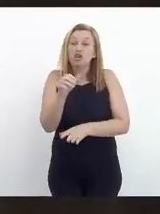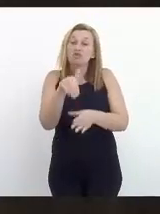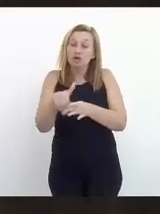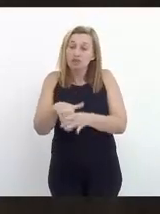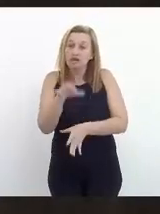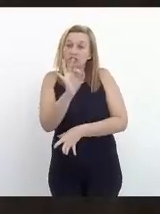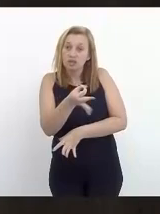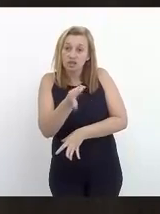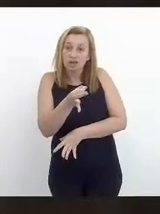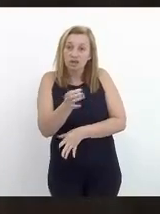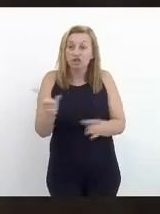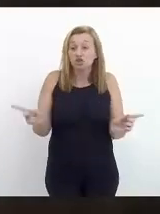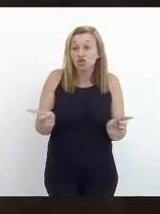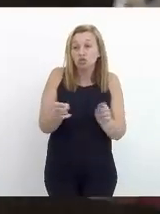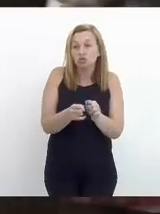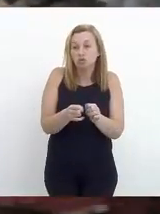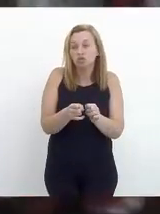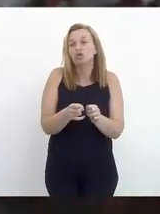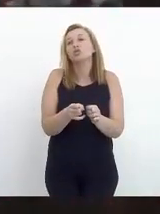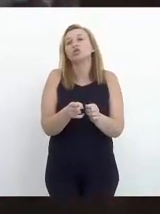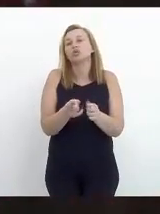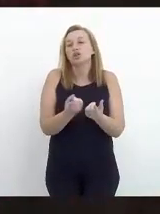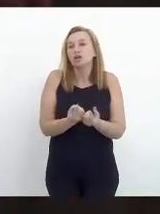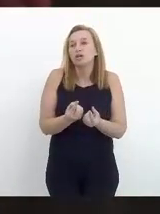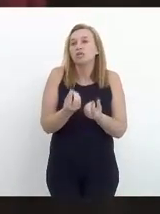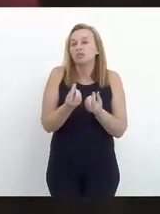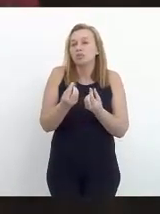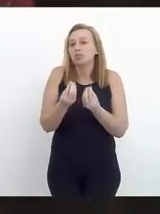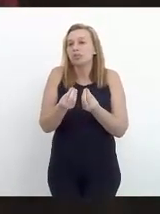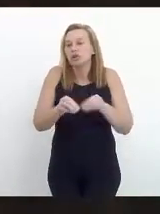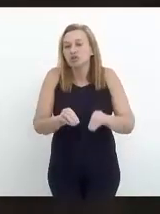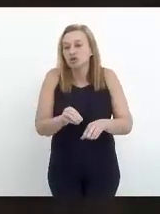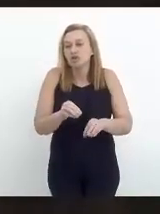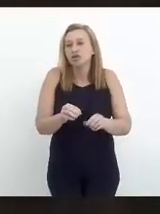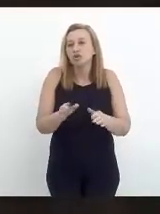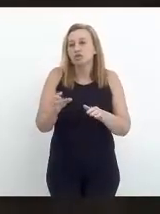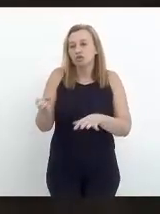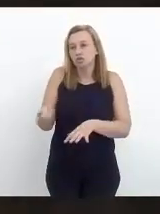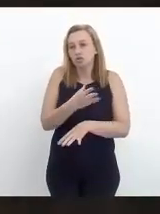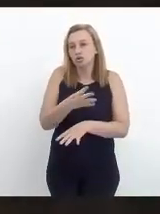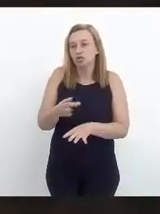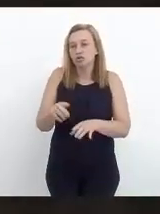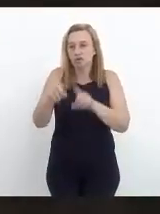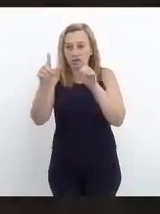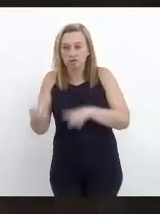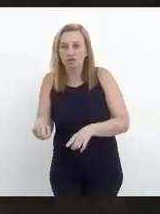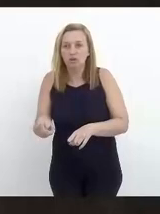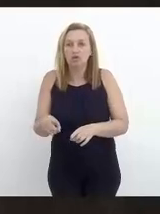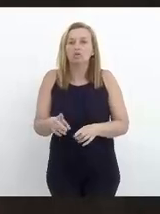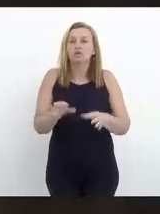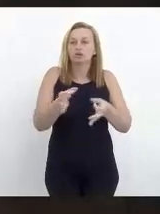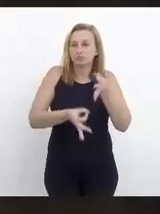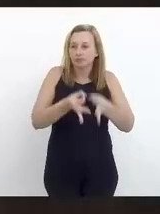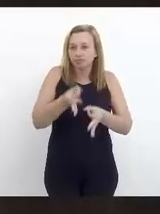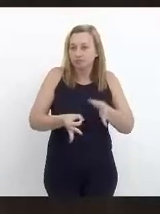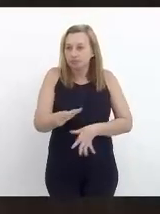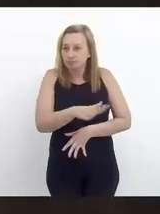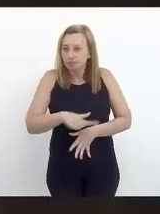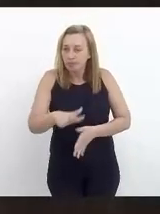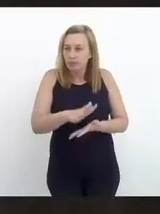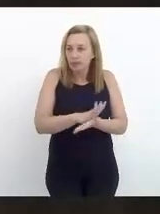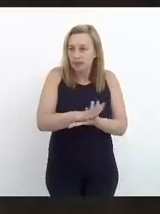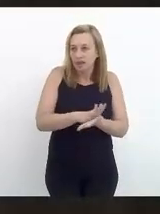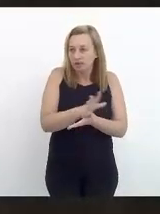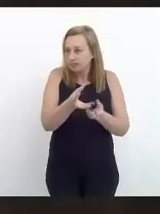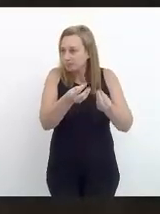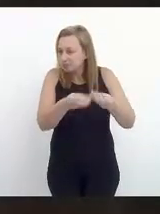votado, reduzindo muito o que atinge os atuais servidores que, com relação ao regime jurídico, realmente nada vai afetá-los,